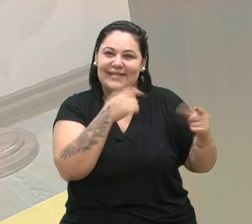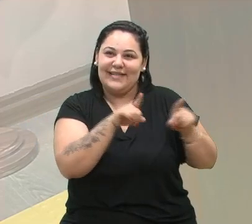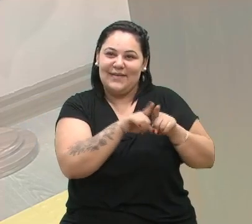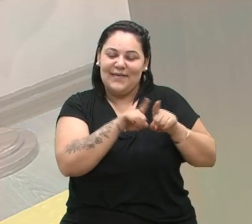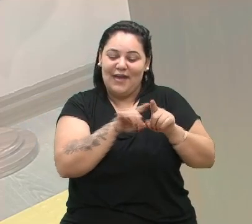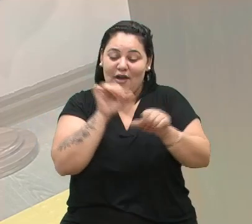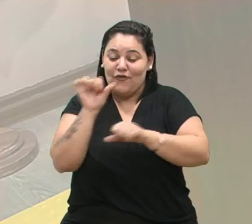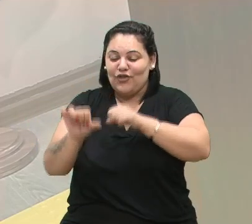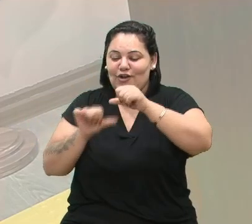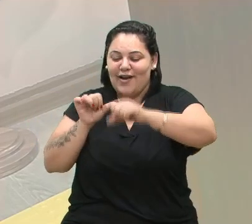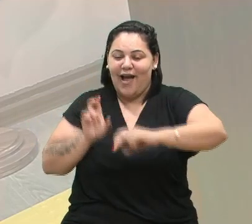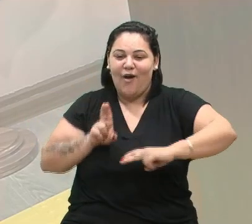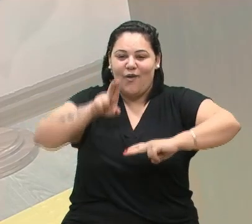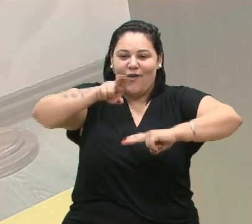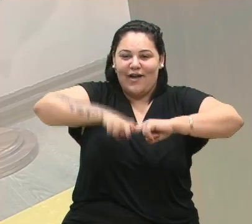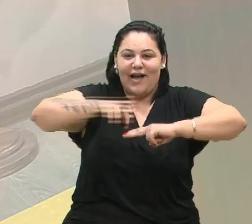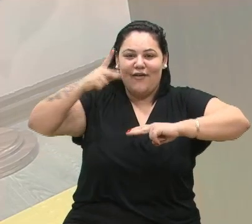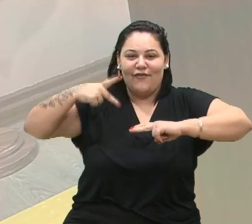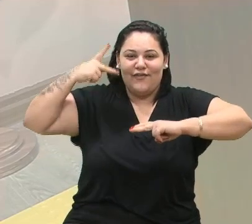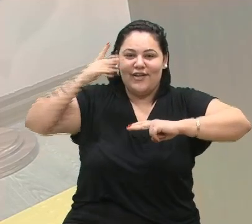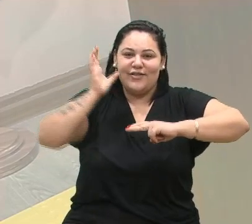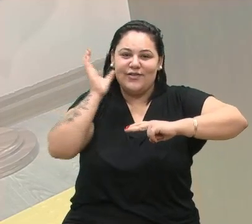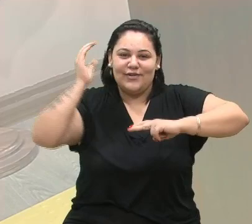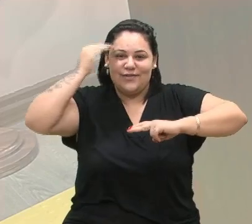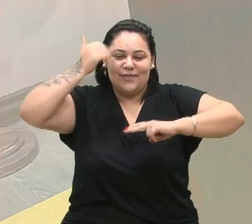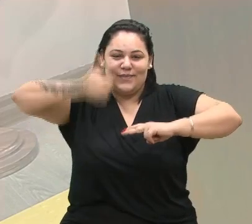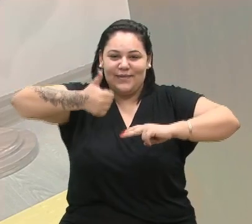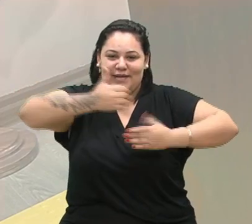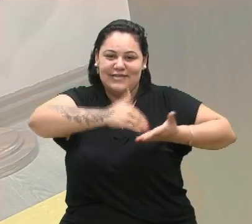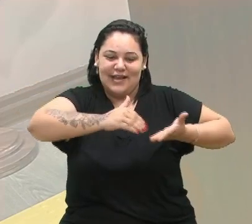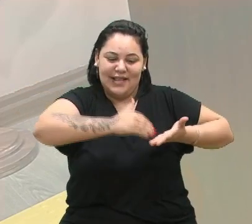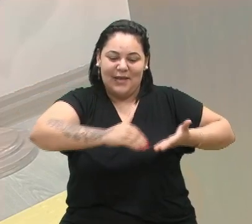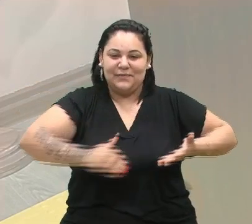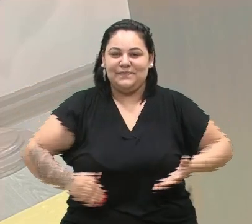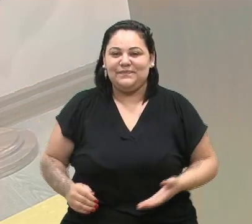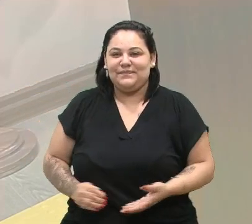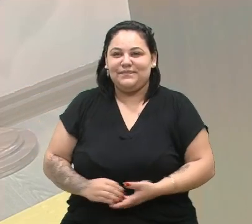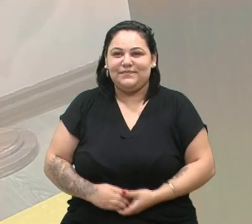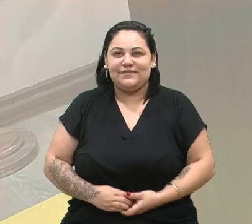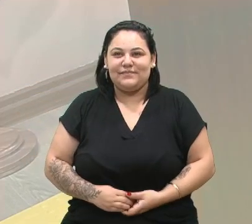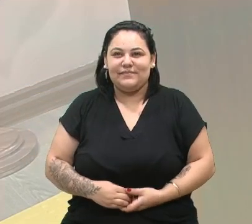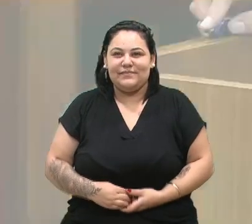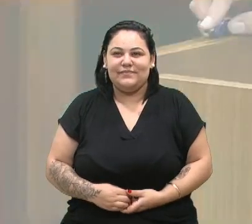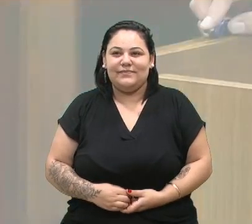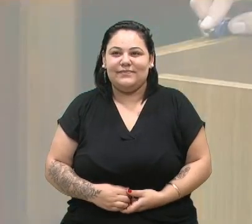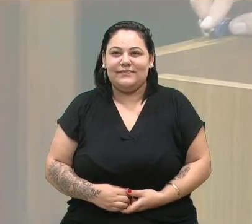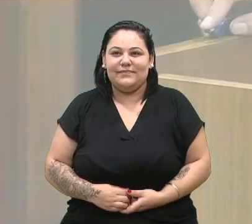condução dos trabalhos ao vereador Felipe Gremel Maier, primeiro secretário.